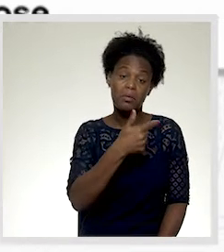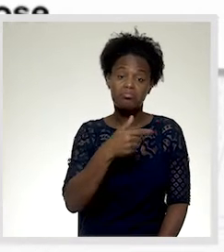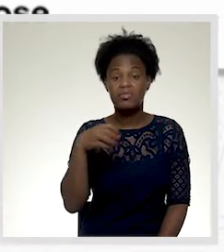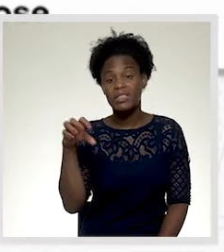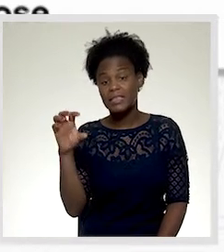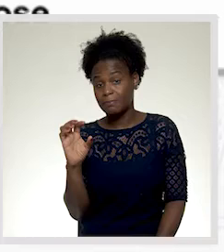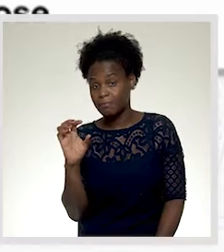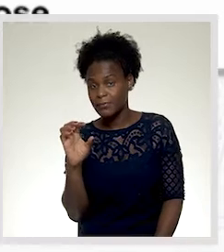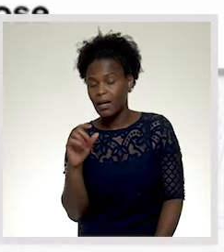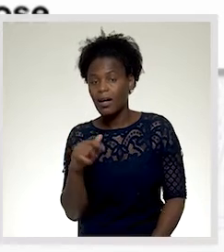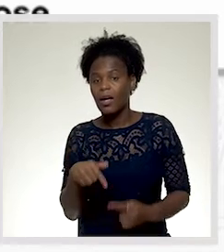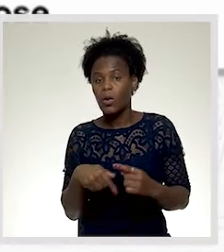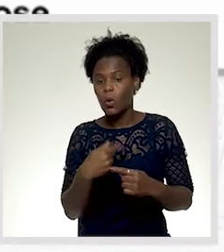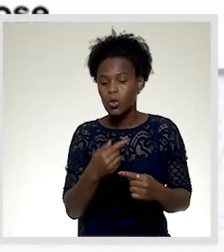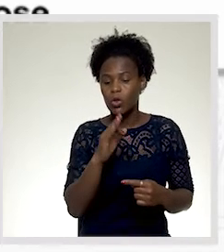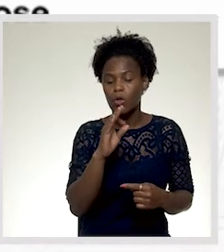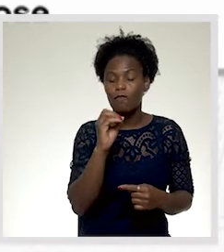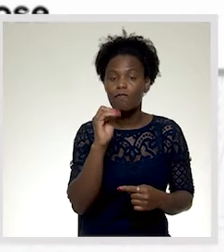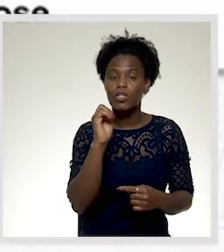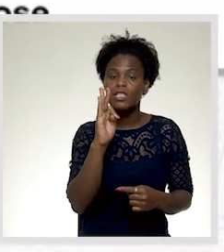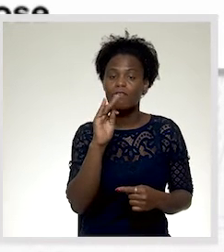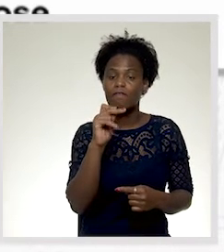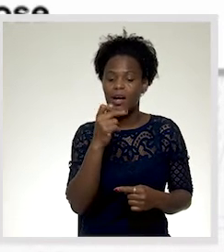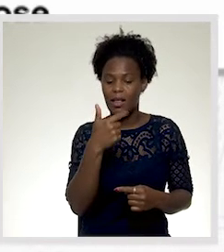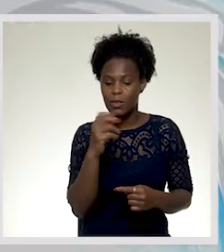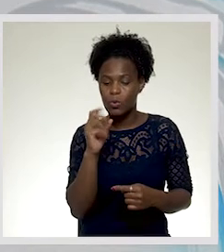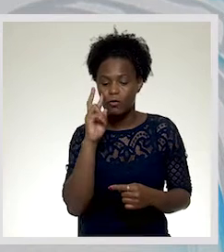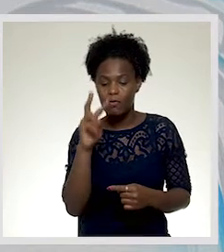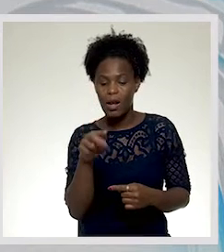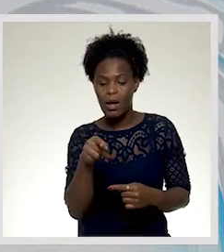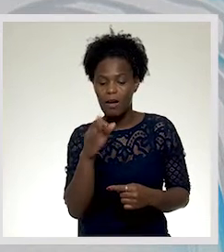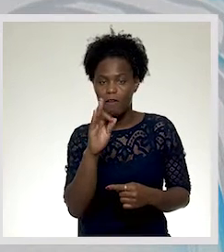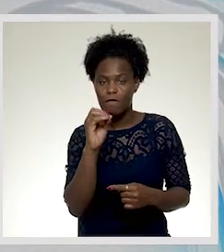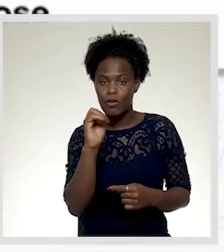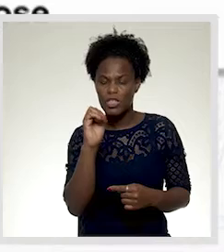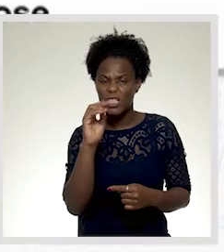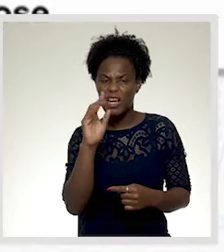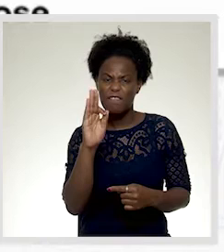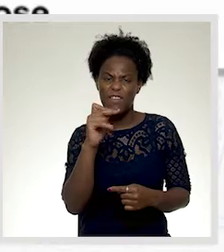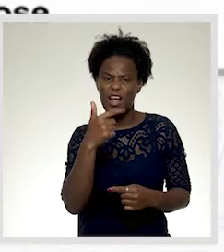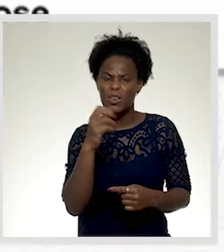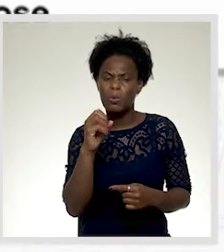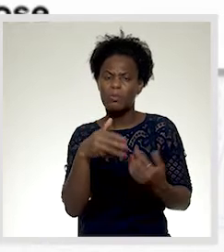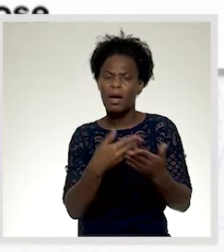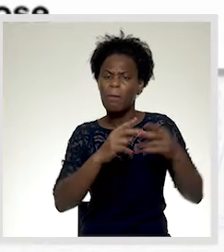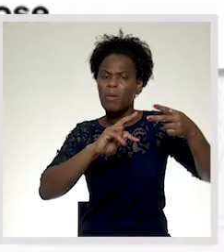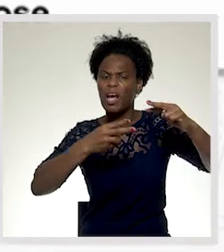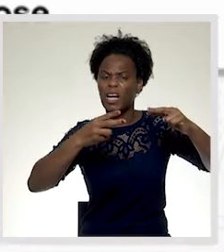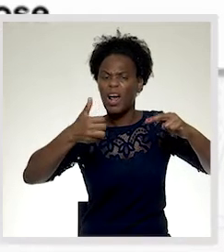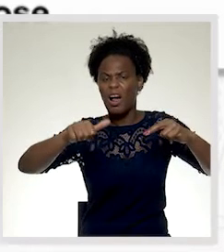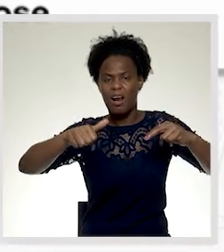e citosina. E um grupo fosfato que confere, não é? Está aqui, confere a acidez